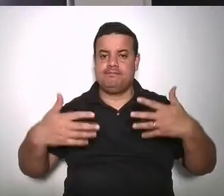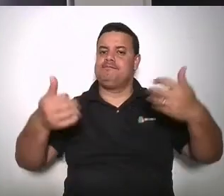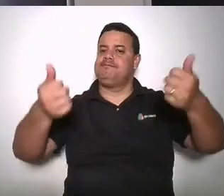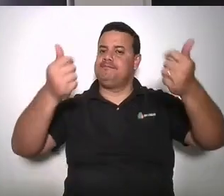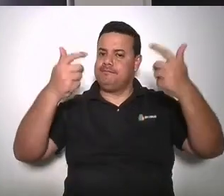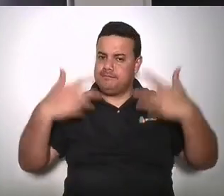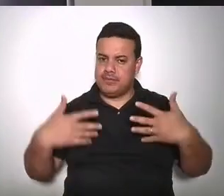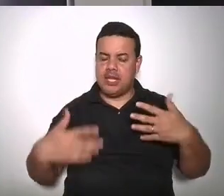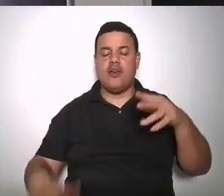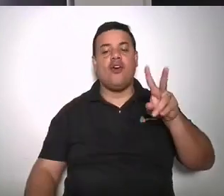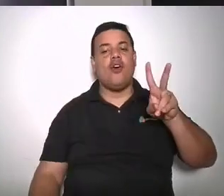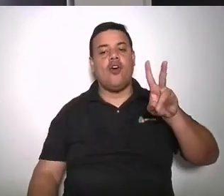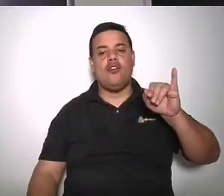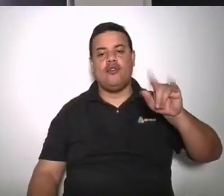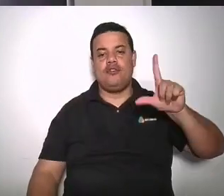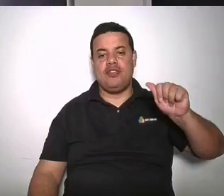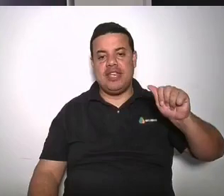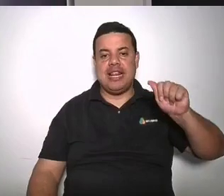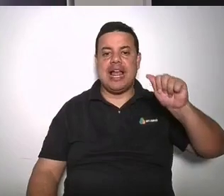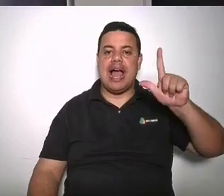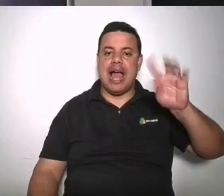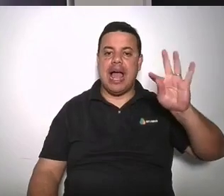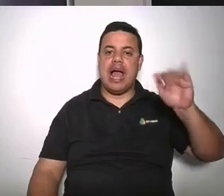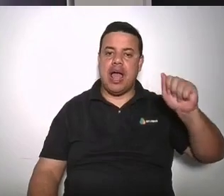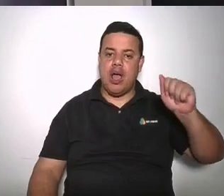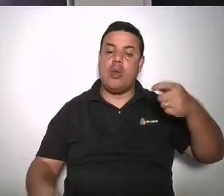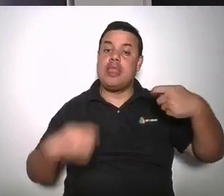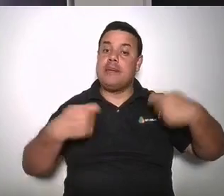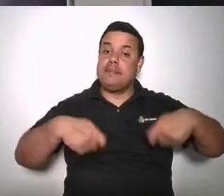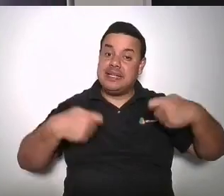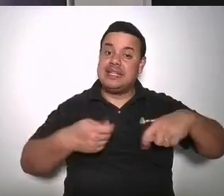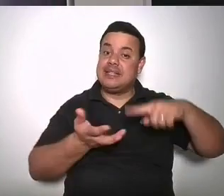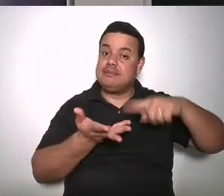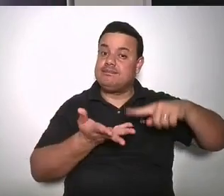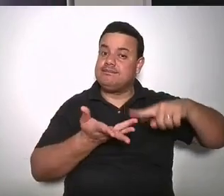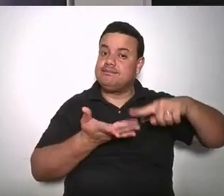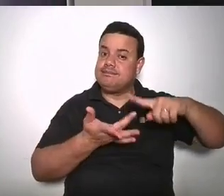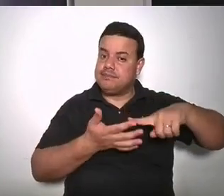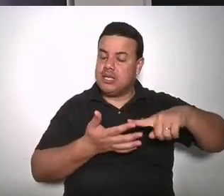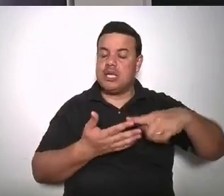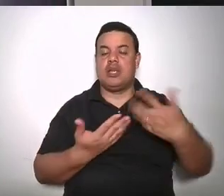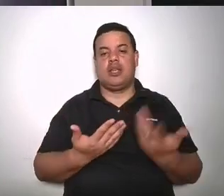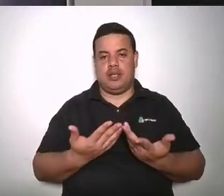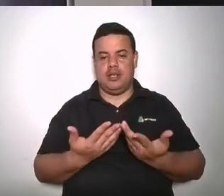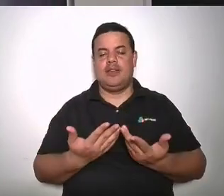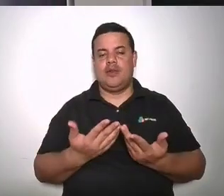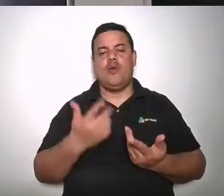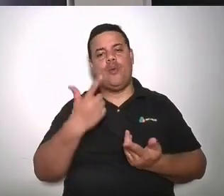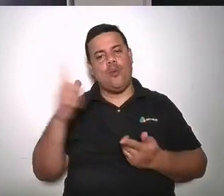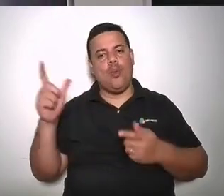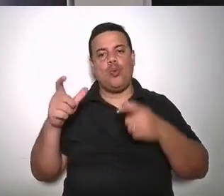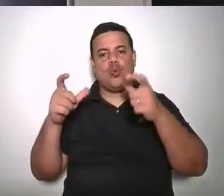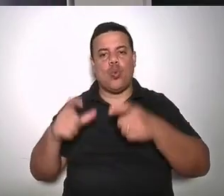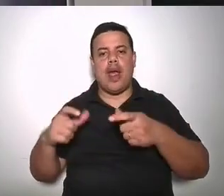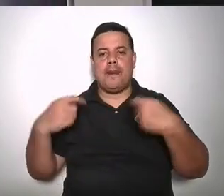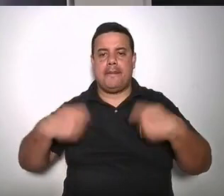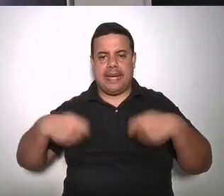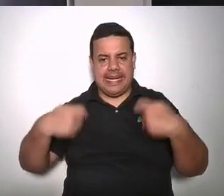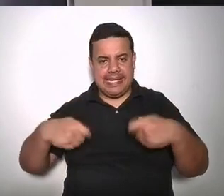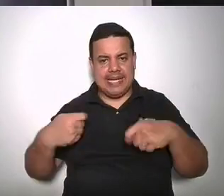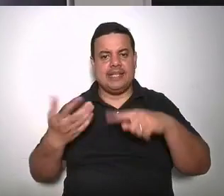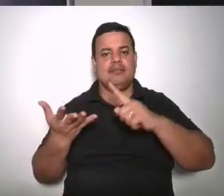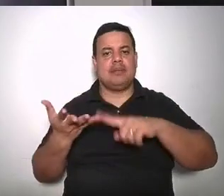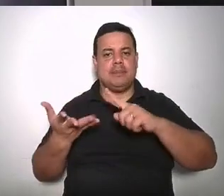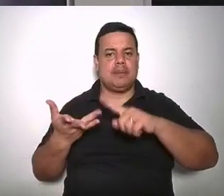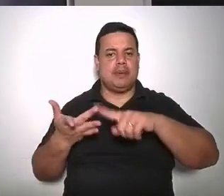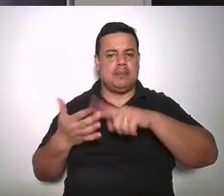Alta está precisando disso, a Eletrosul está precisando disso. Então, nós temos, e isso foram colocados valores dentro do orçamento para